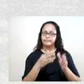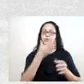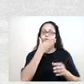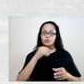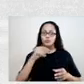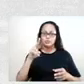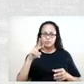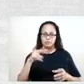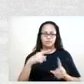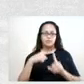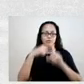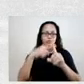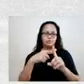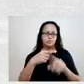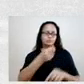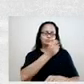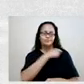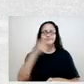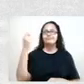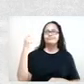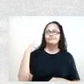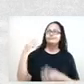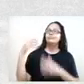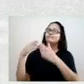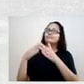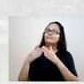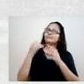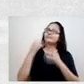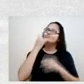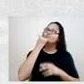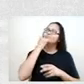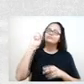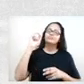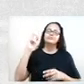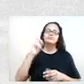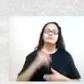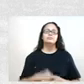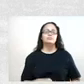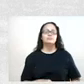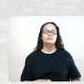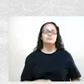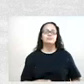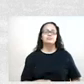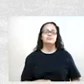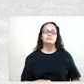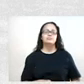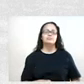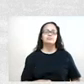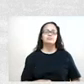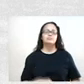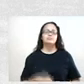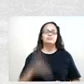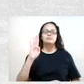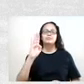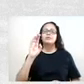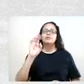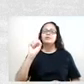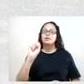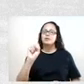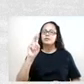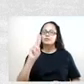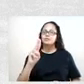se autoflagelando para obter o perdão de Deus, né? Pessoal, em Basileia, na